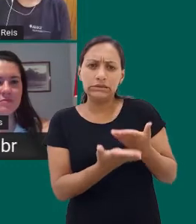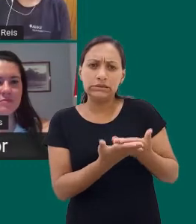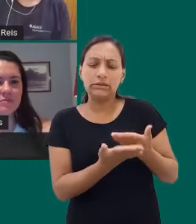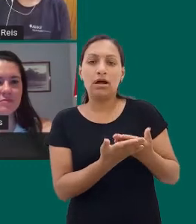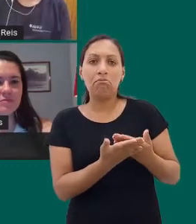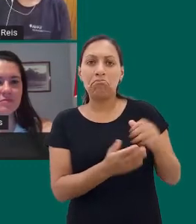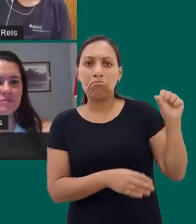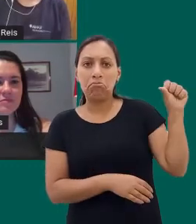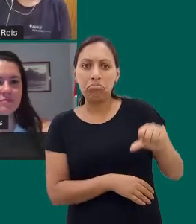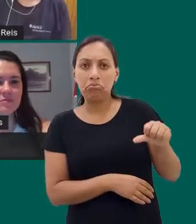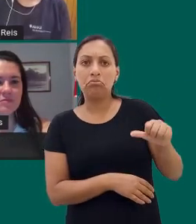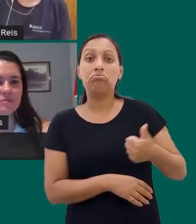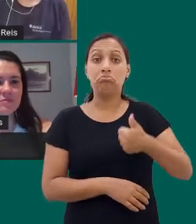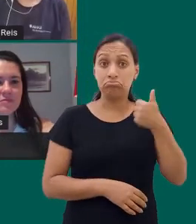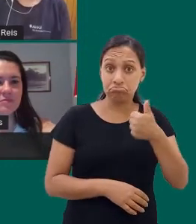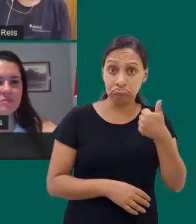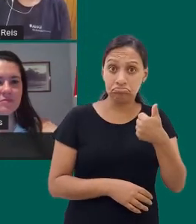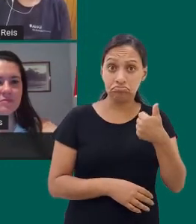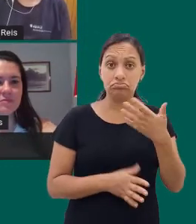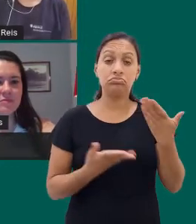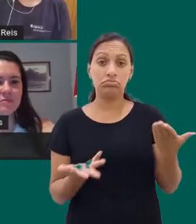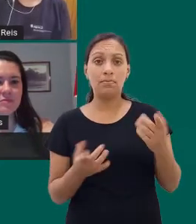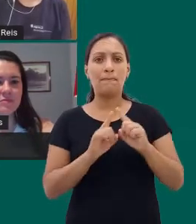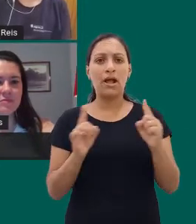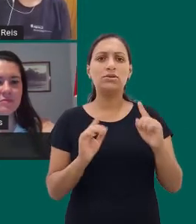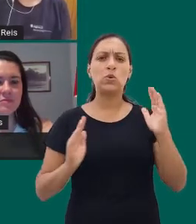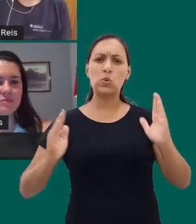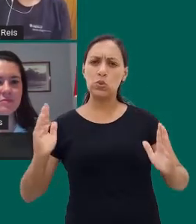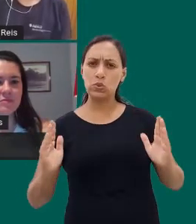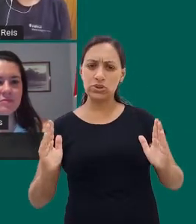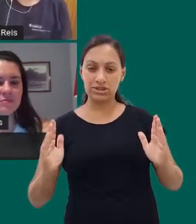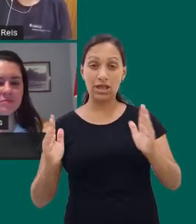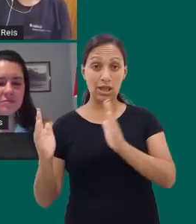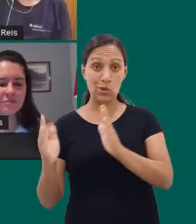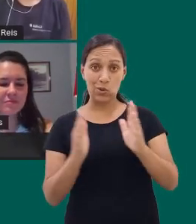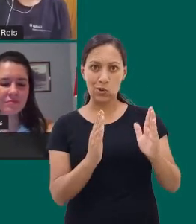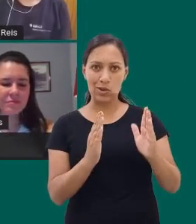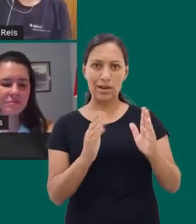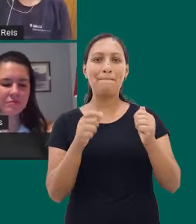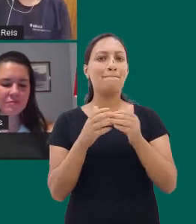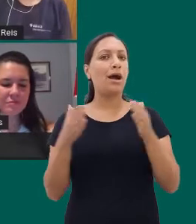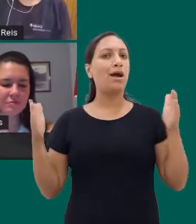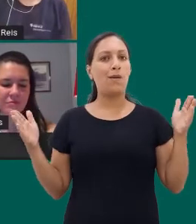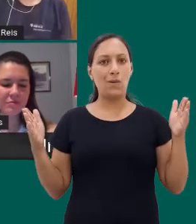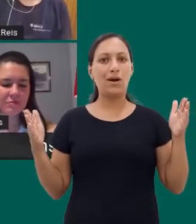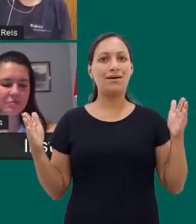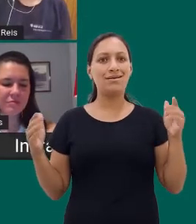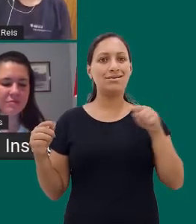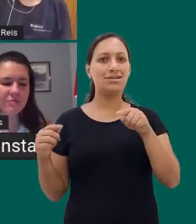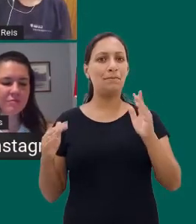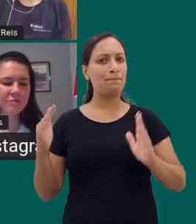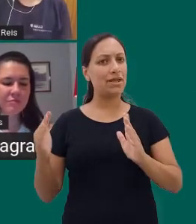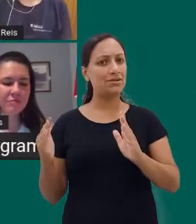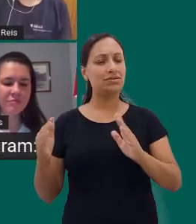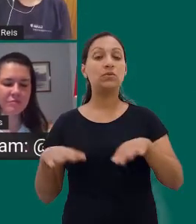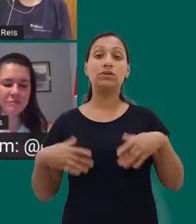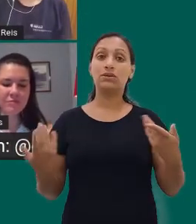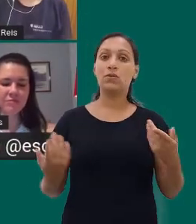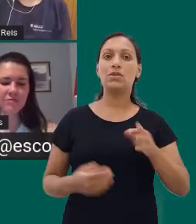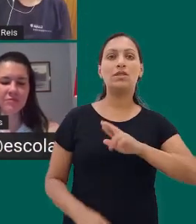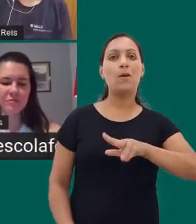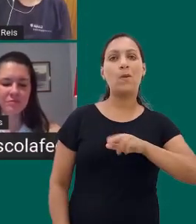aprovação, mas com o ciclo, esse período, então, ele é um período maior, né, então acaba não sendo